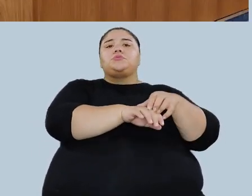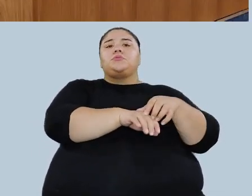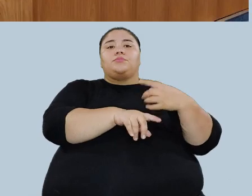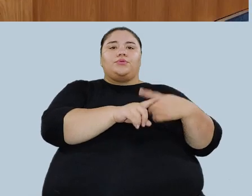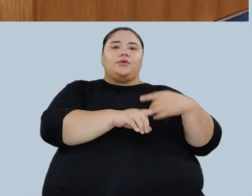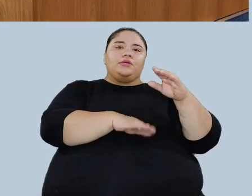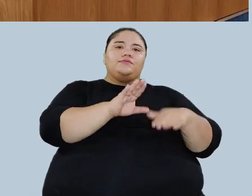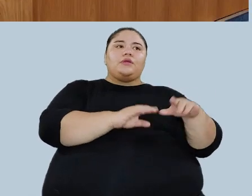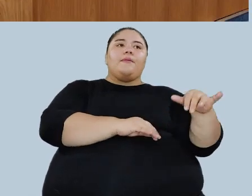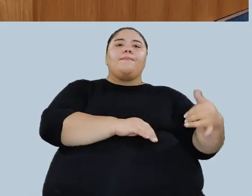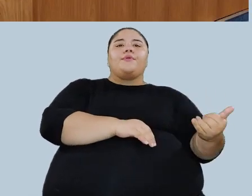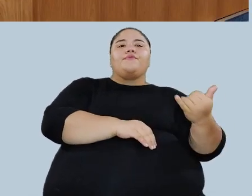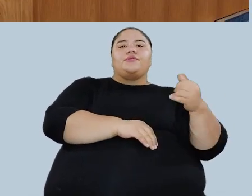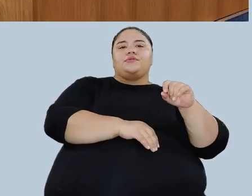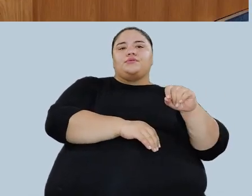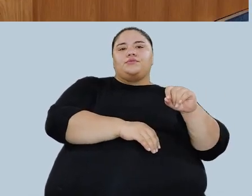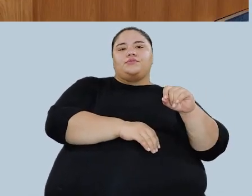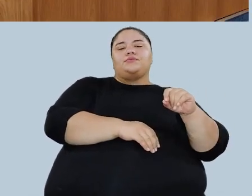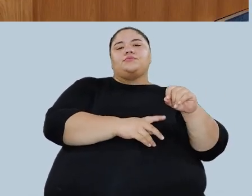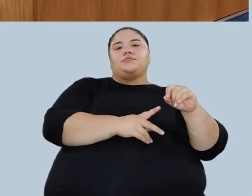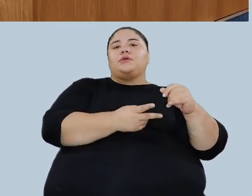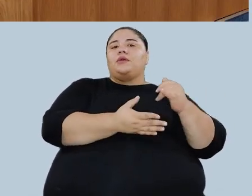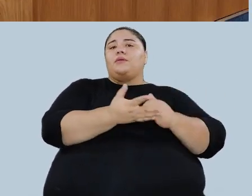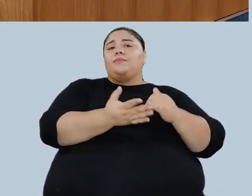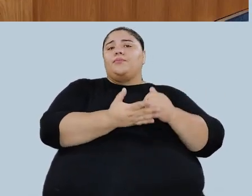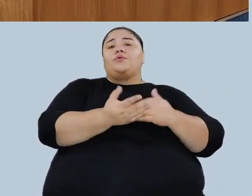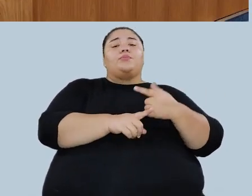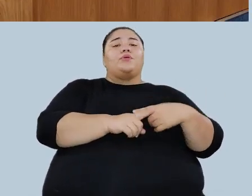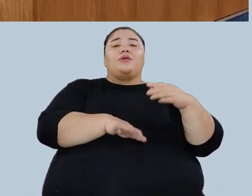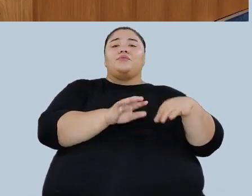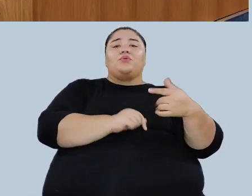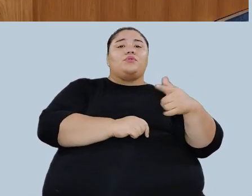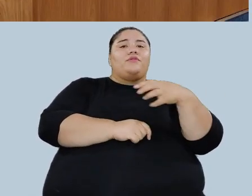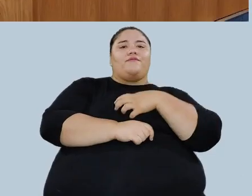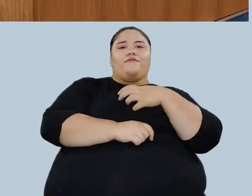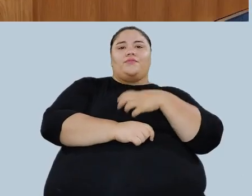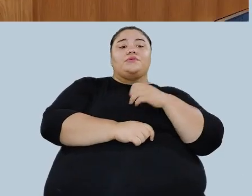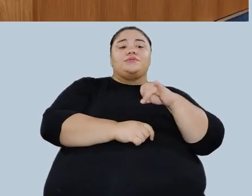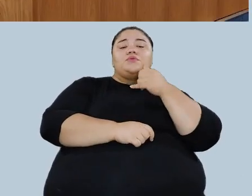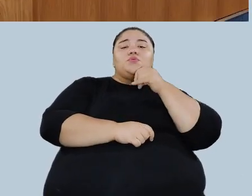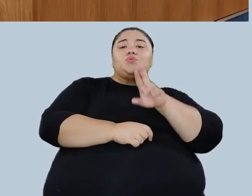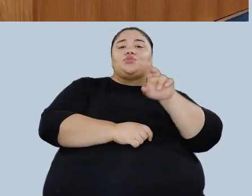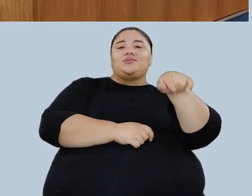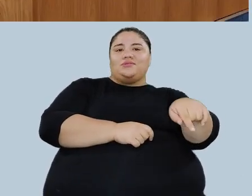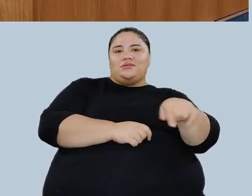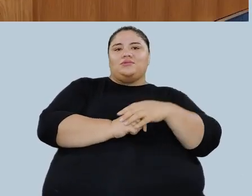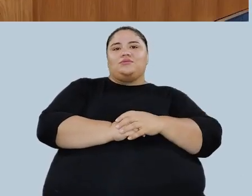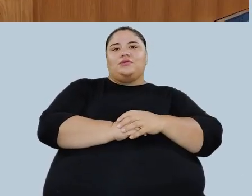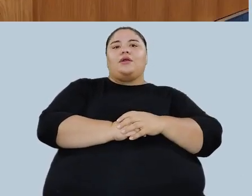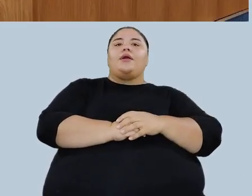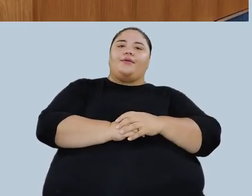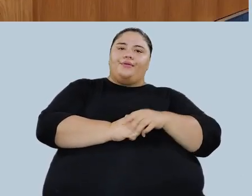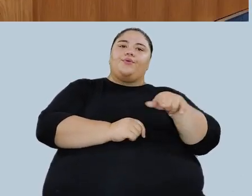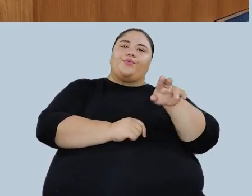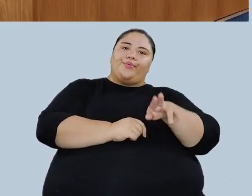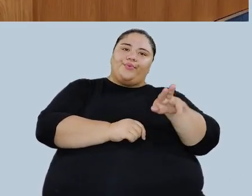Mas, muitas vezes para aproveitar crédito de PIS e COFINS, porque ela não teria outra forma se não fosse por aquele meio. Então, ele termina fazendo